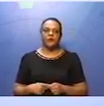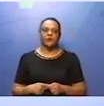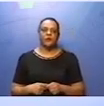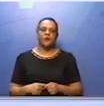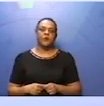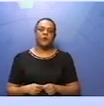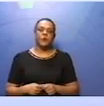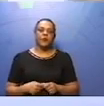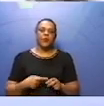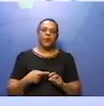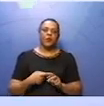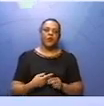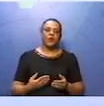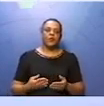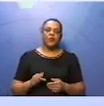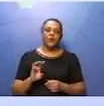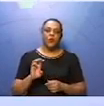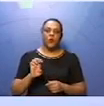Agora aqui.